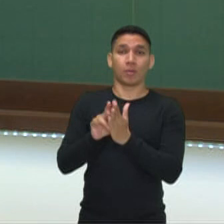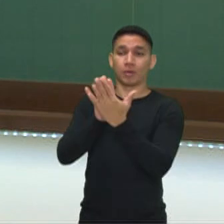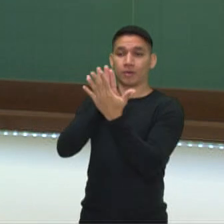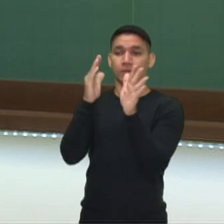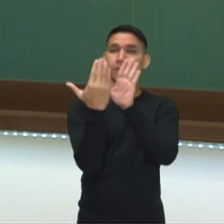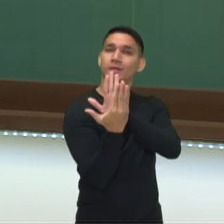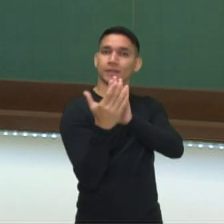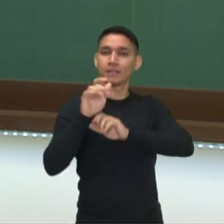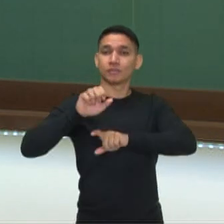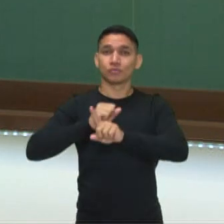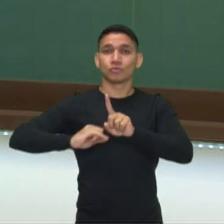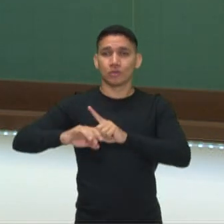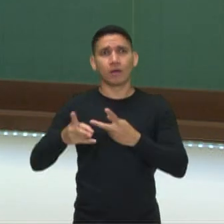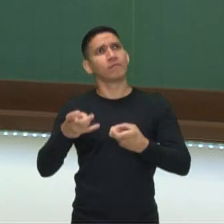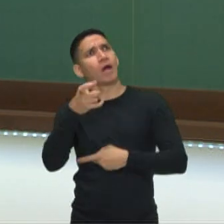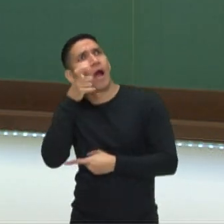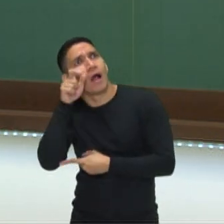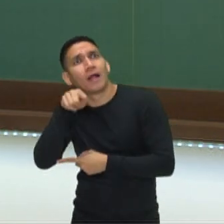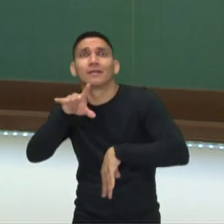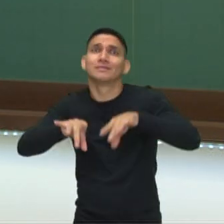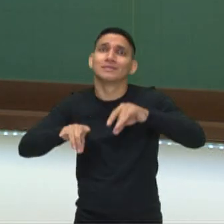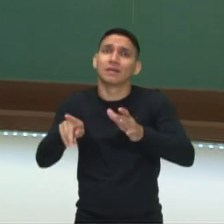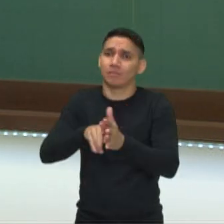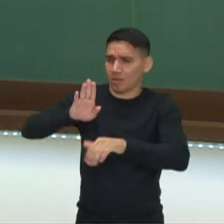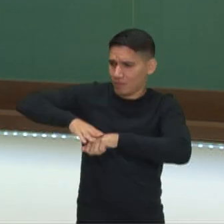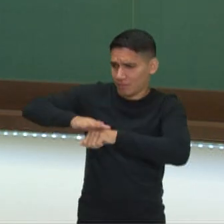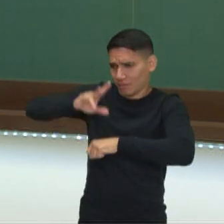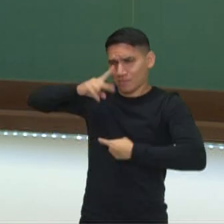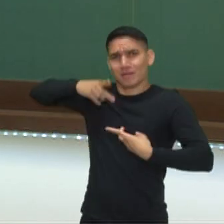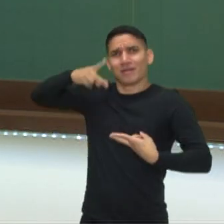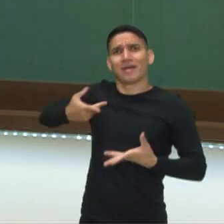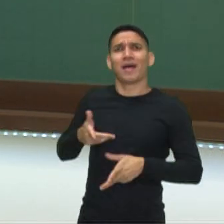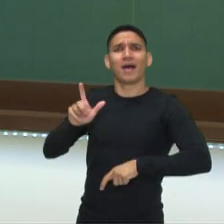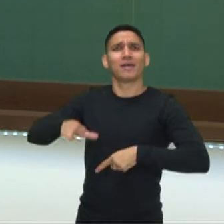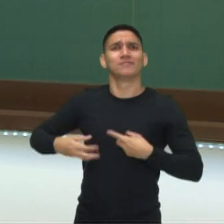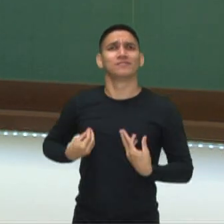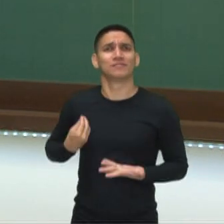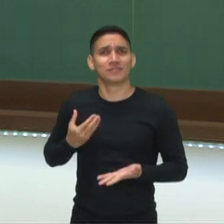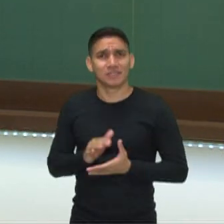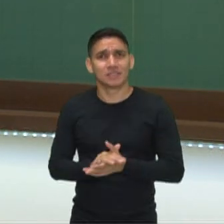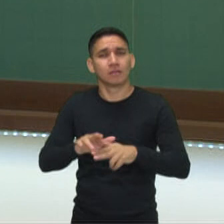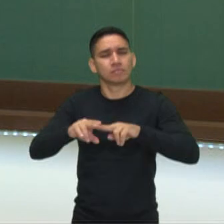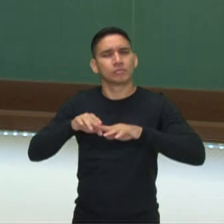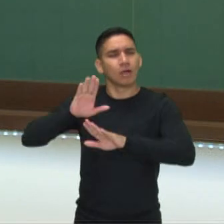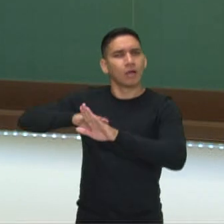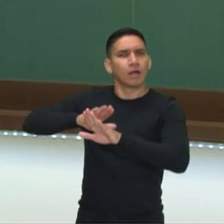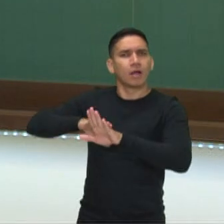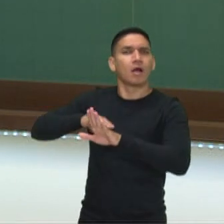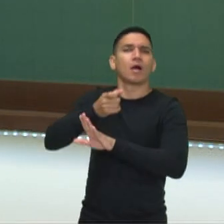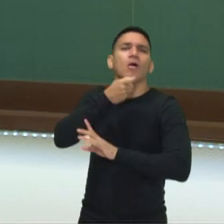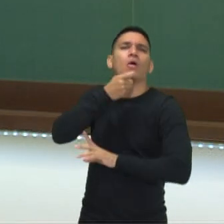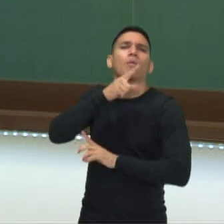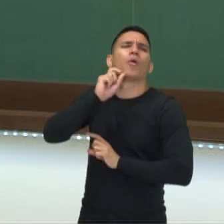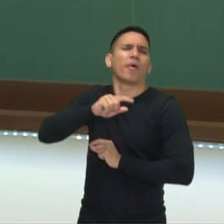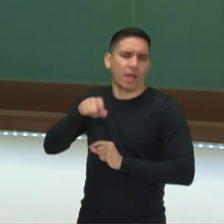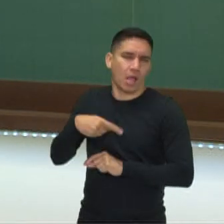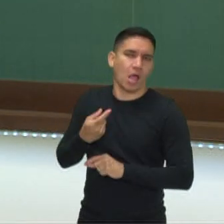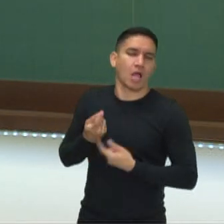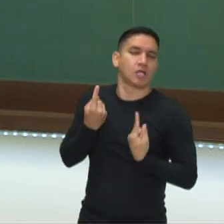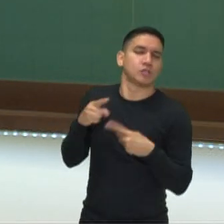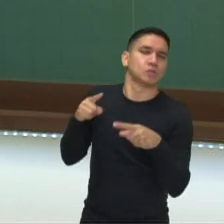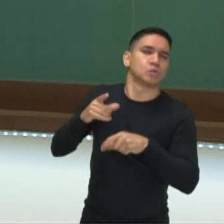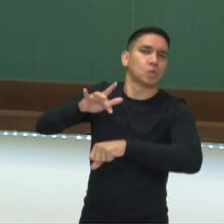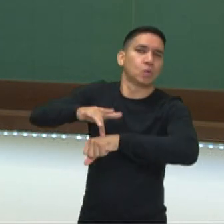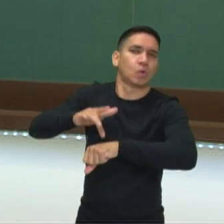começaram a ver no teatro a vida deles. E a comédia tem aquele tom irônico que começa a ser até uma arte educativa, por que não? Mostrando o que é